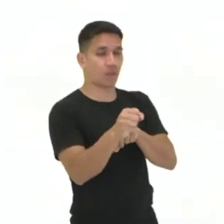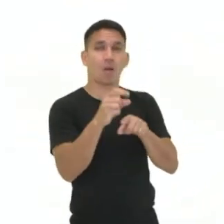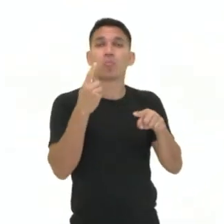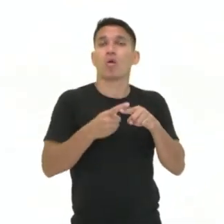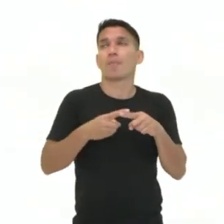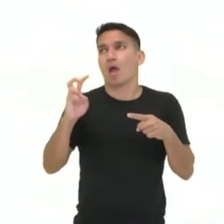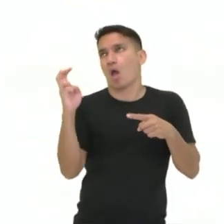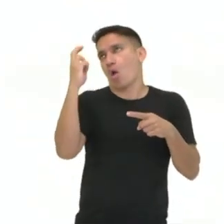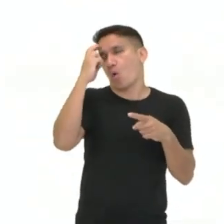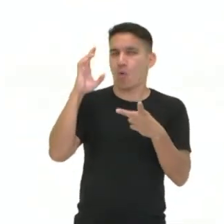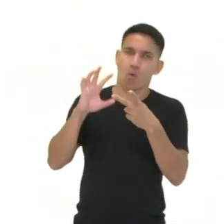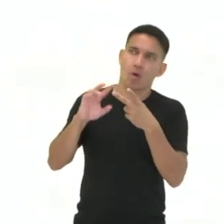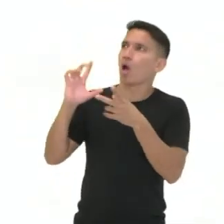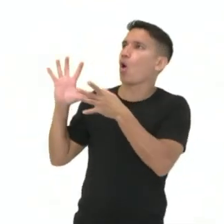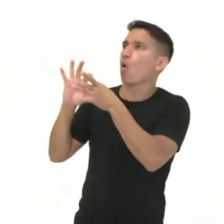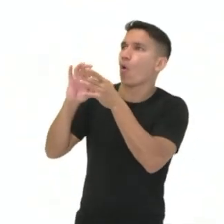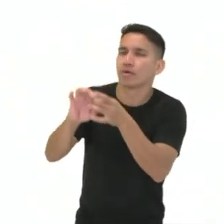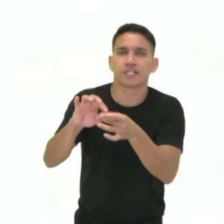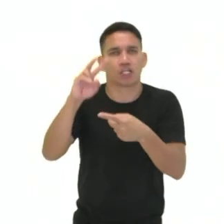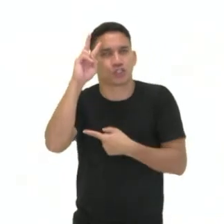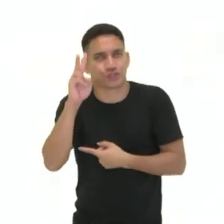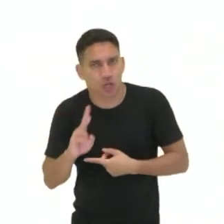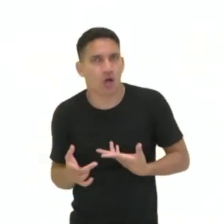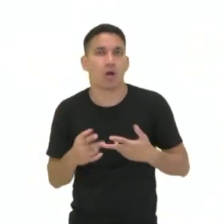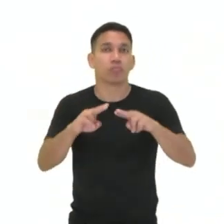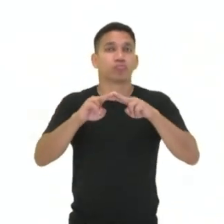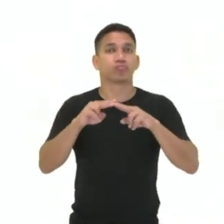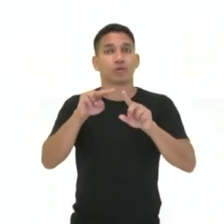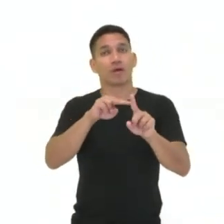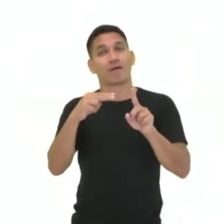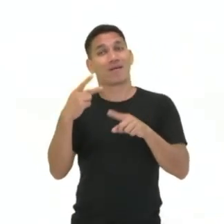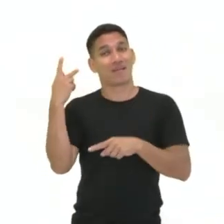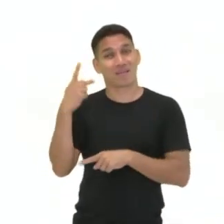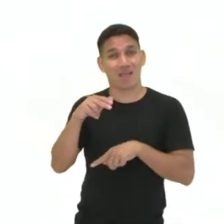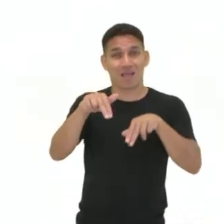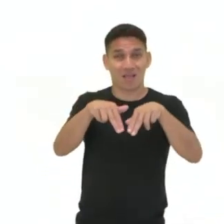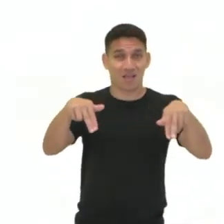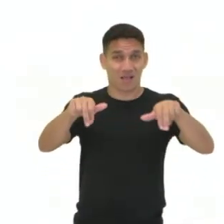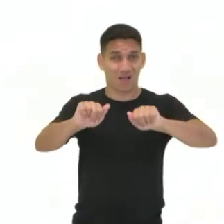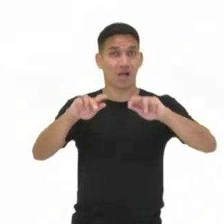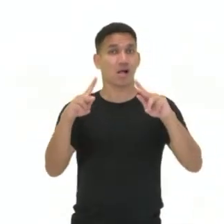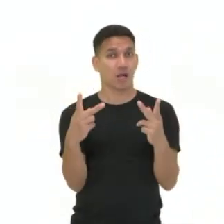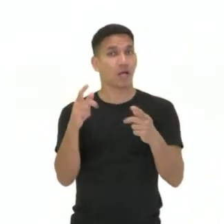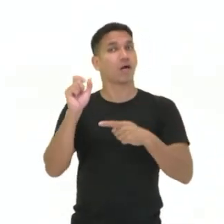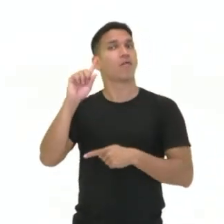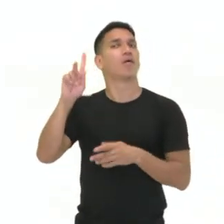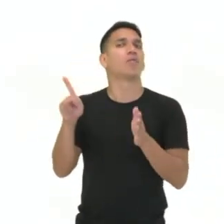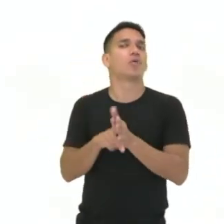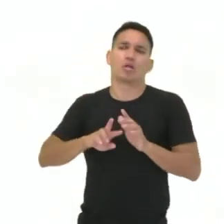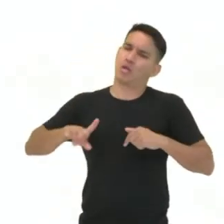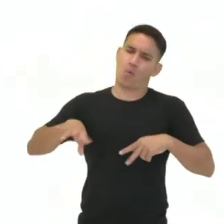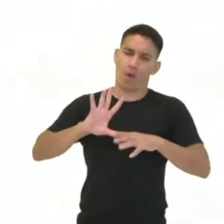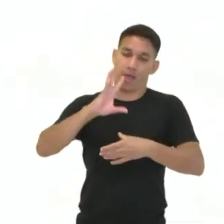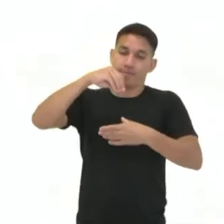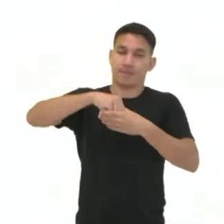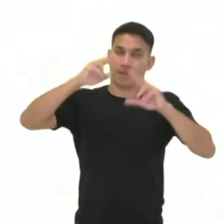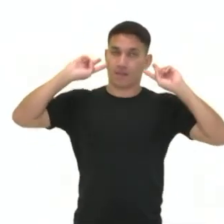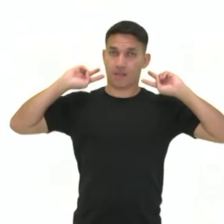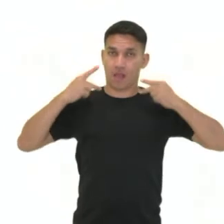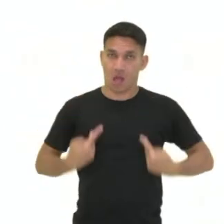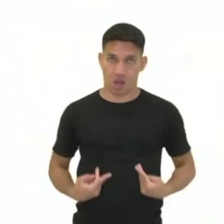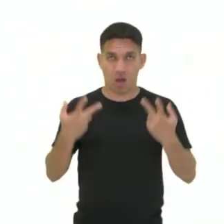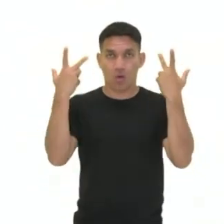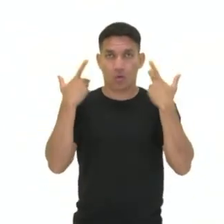cultura, pelo contexto histórico, certo? Para Arendt, a política não está na natureza humana, ela surge das